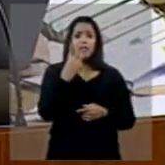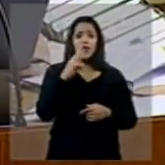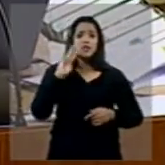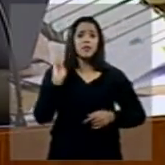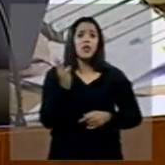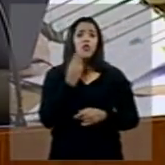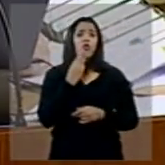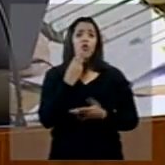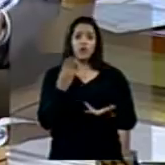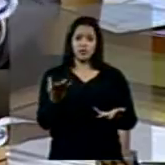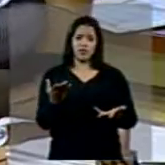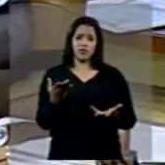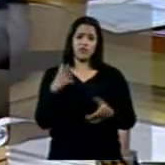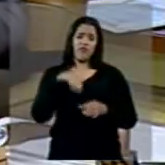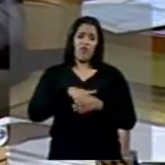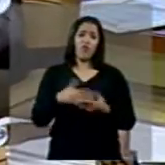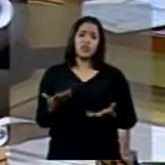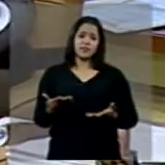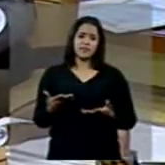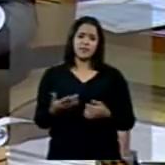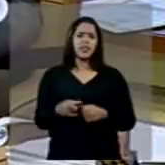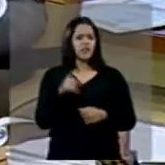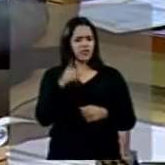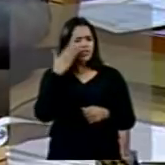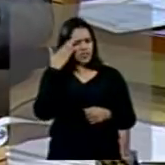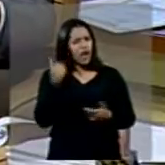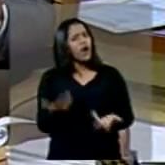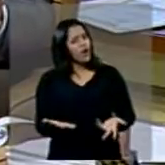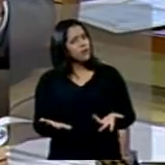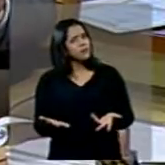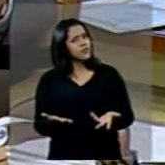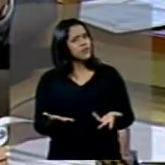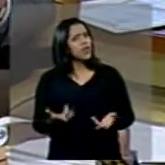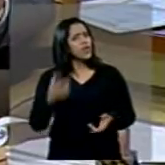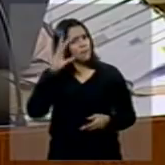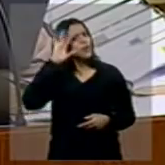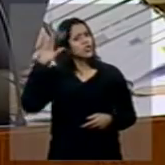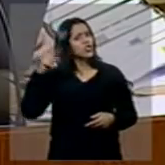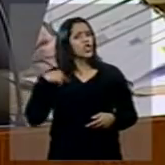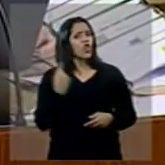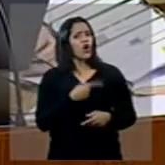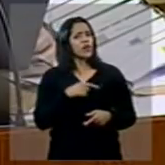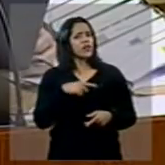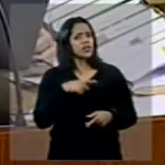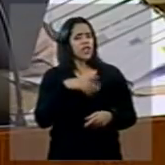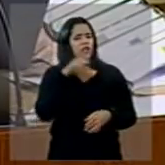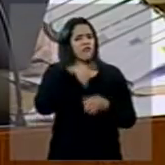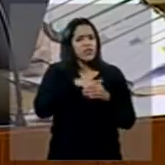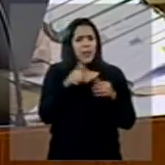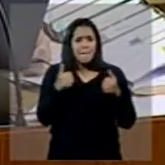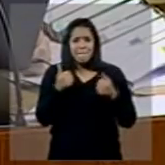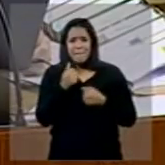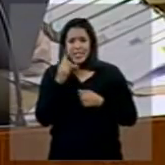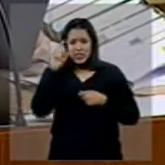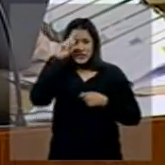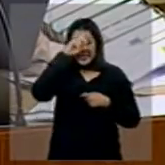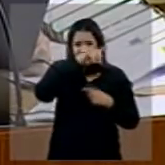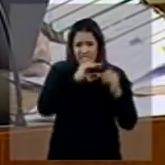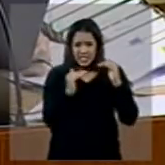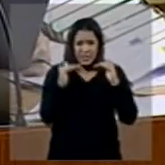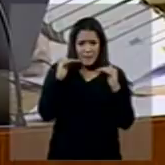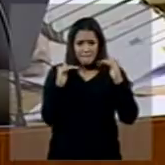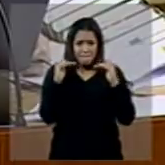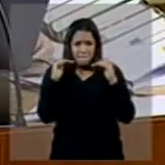500 mil votos. Creio que Vossa Excelência então, sabe que então, me imagina, eu sei. Vossa Excelência, se nós tivermos uma eleição apertada como esta,